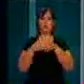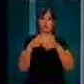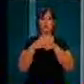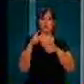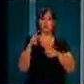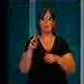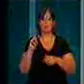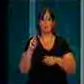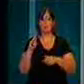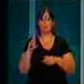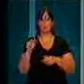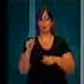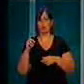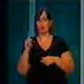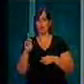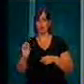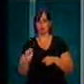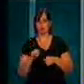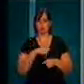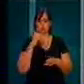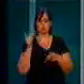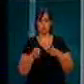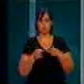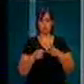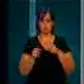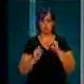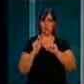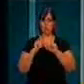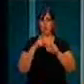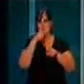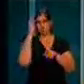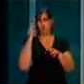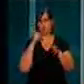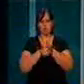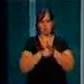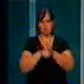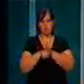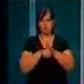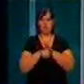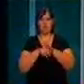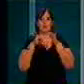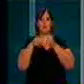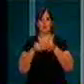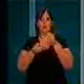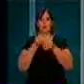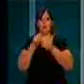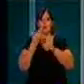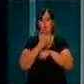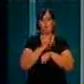procuradores. Terceiro, que seja apurada a eventual prática da infração penal.